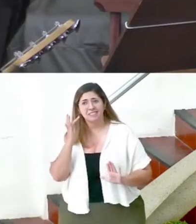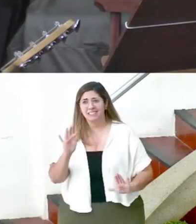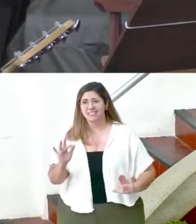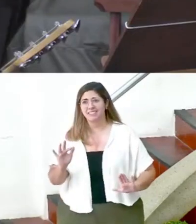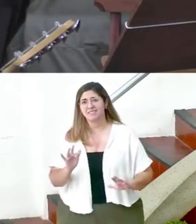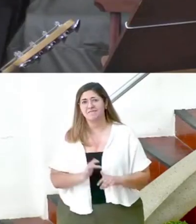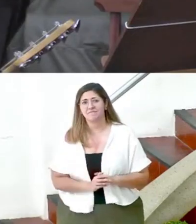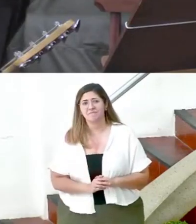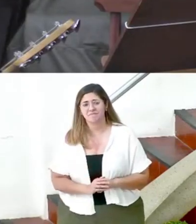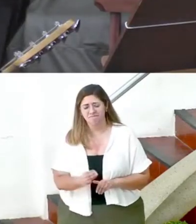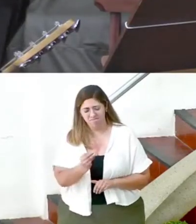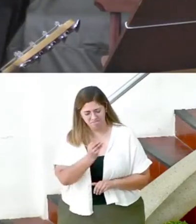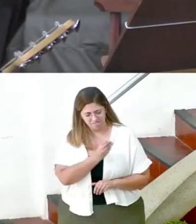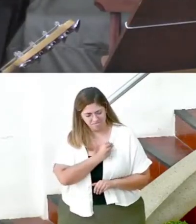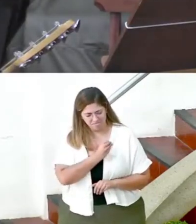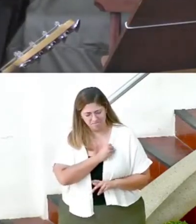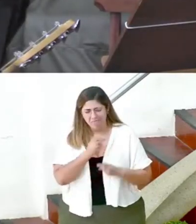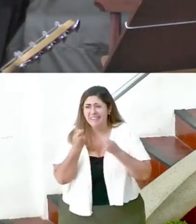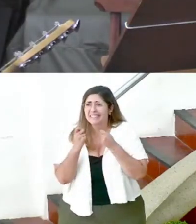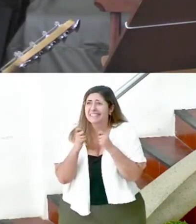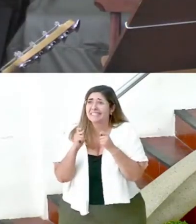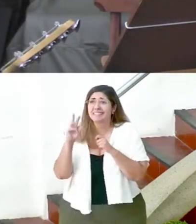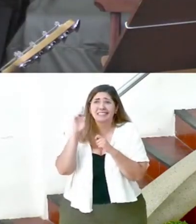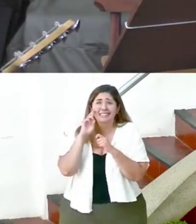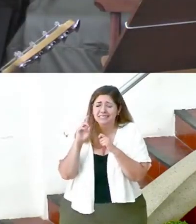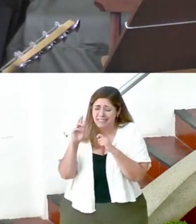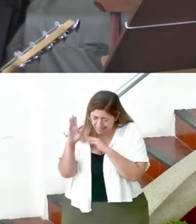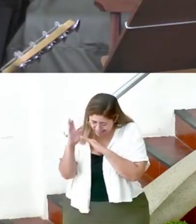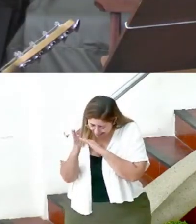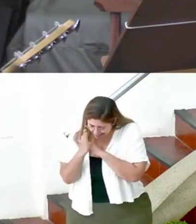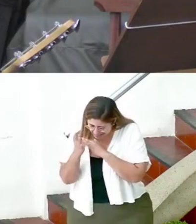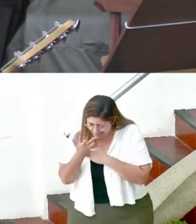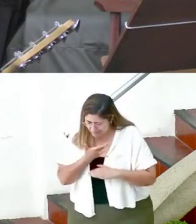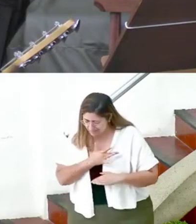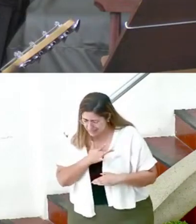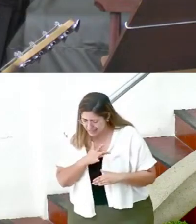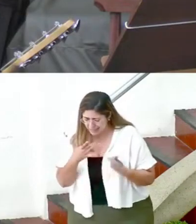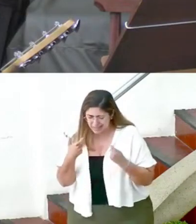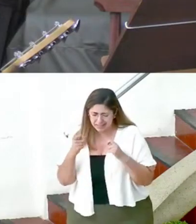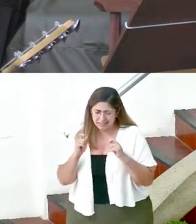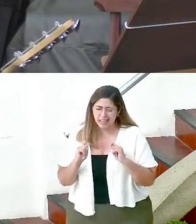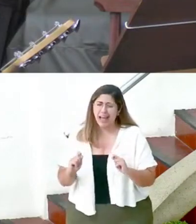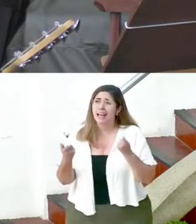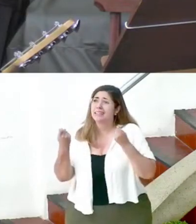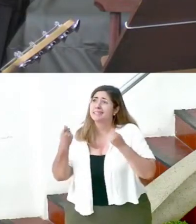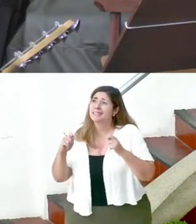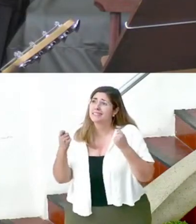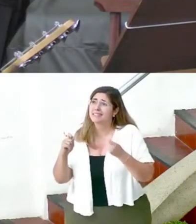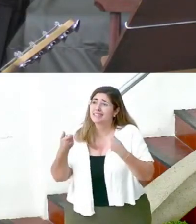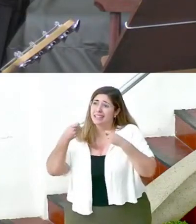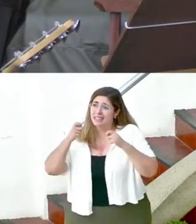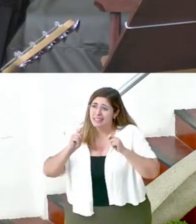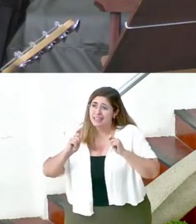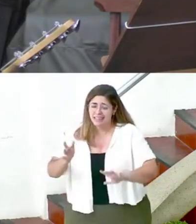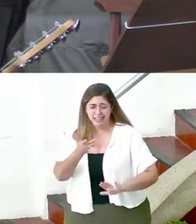Eu sou um pecador. Preciso que o Senhor se volte para mim em misericórdia. Preciso que o Senhor tenha